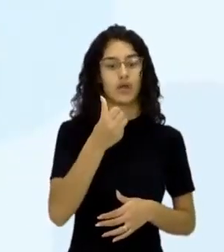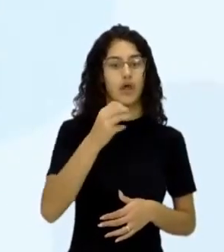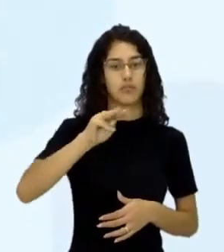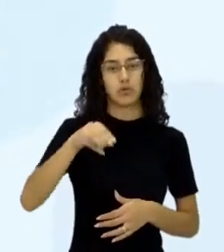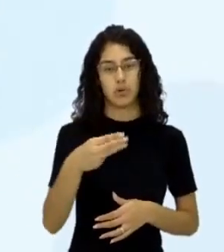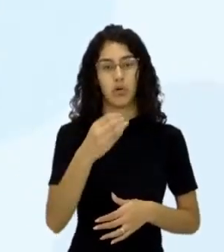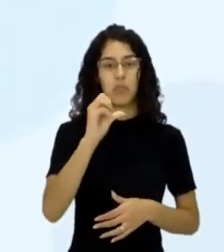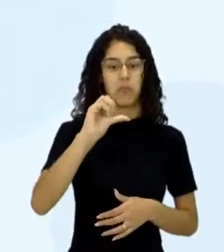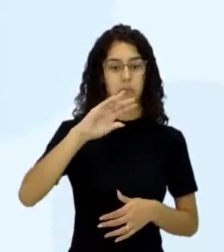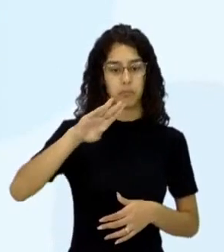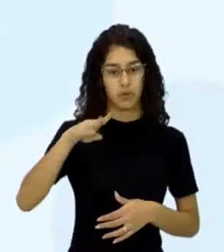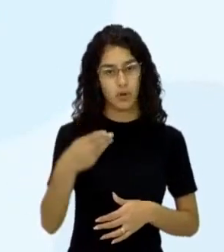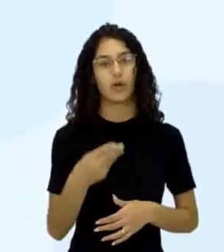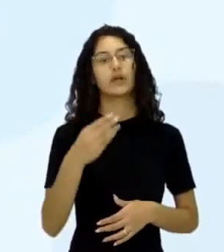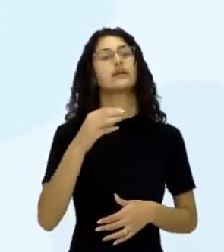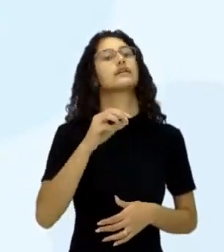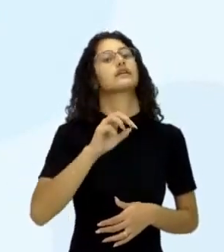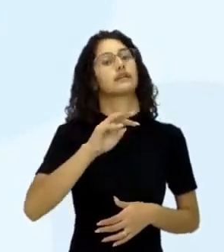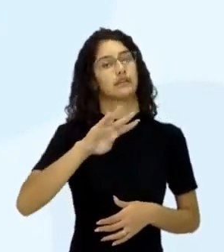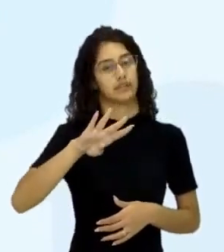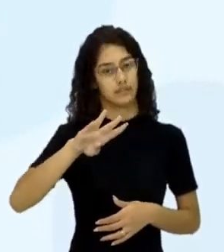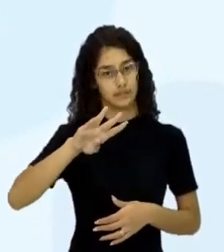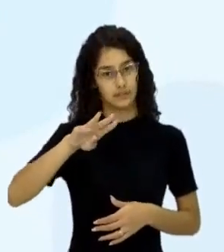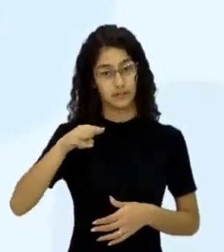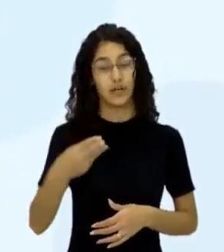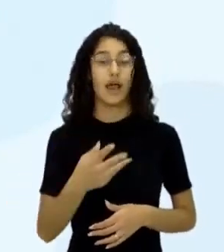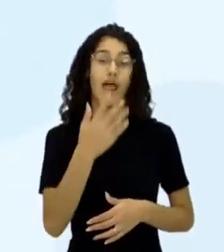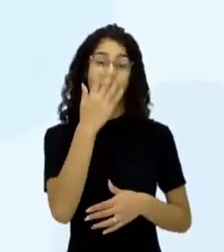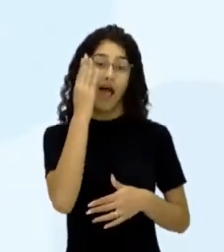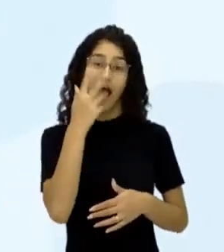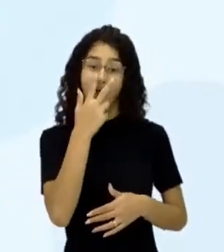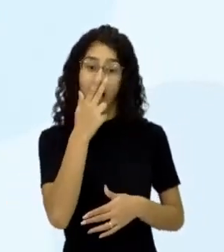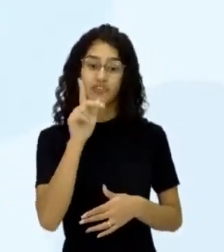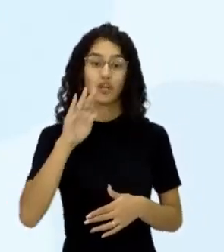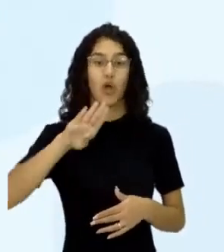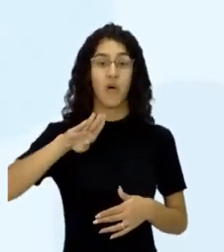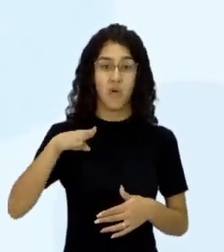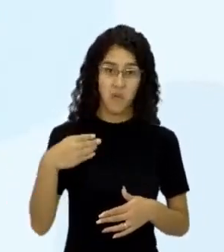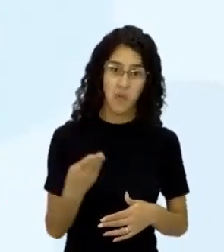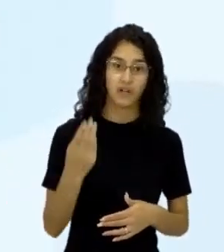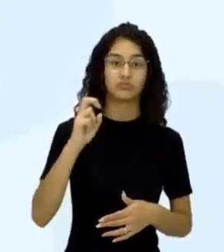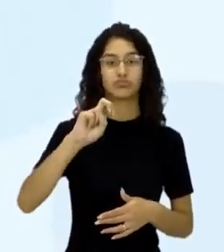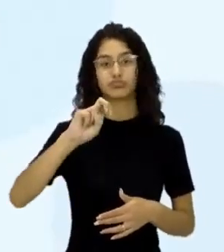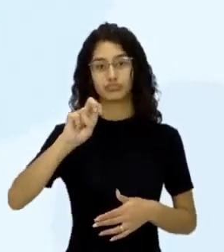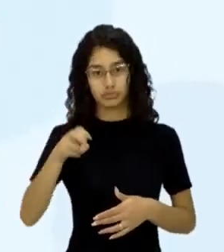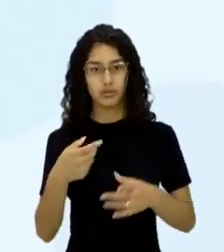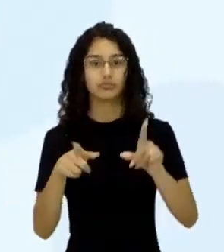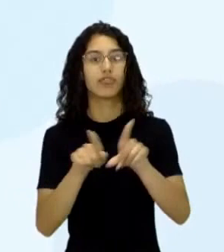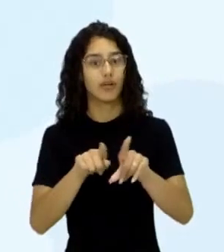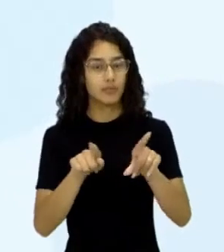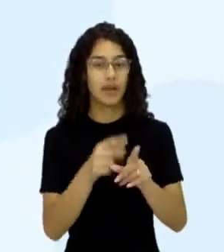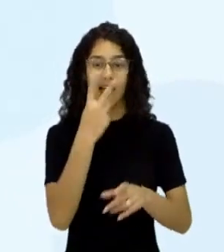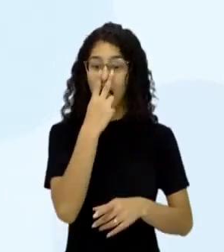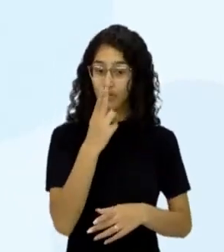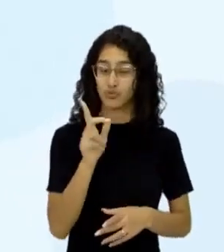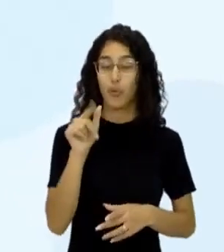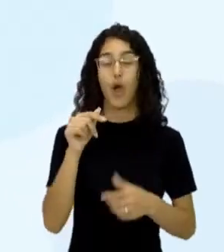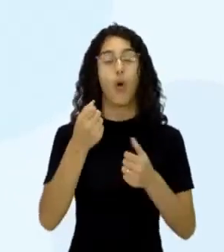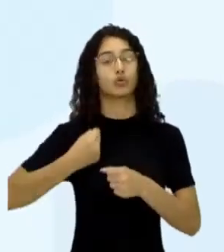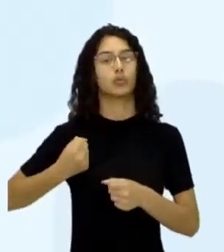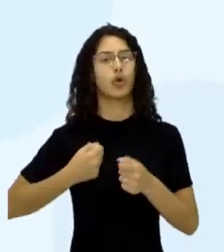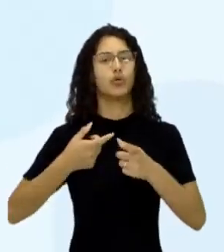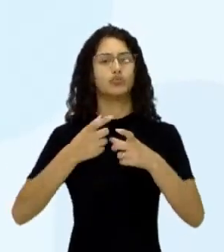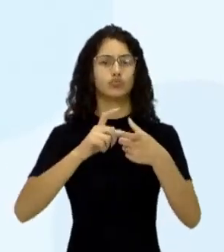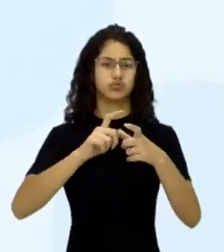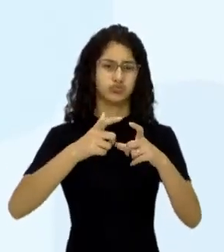milhões, bilhões, trilhões... Acredito que seja quadrilhões, quintilhões, acredito que é isso. É um número muito grande,